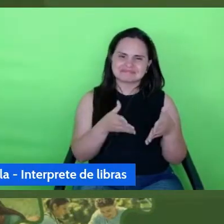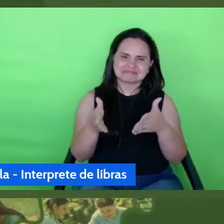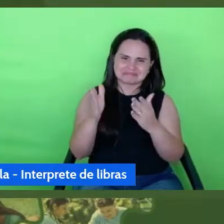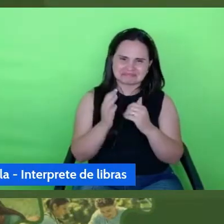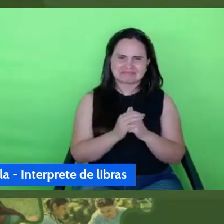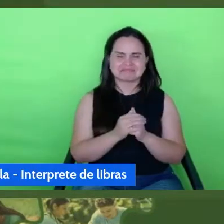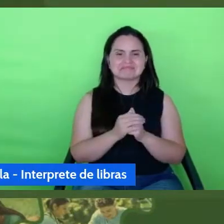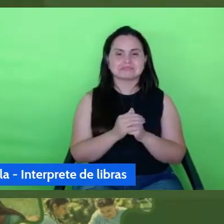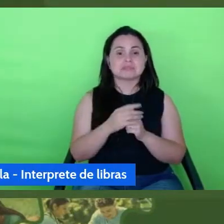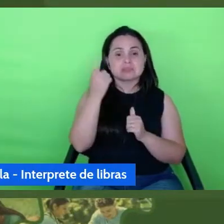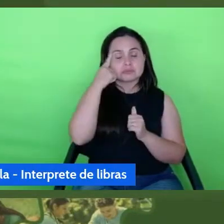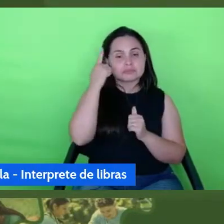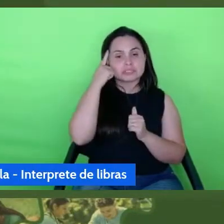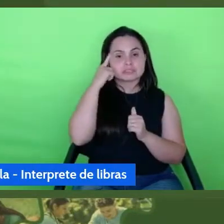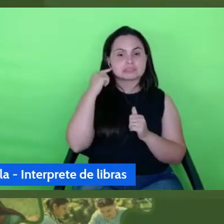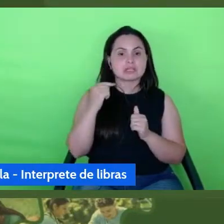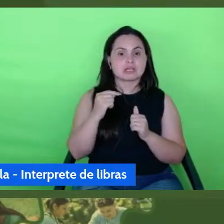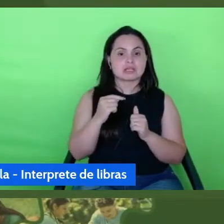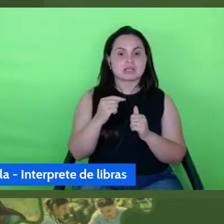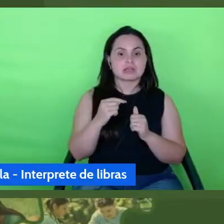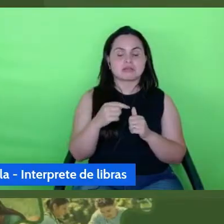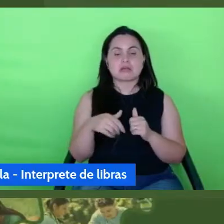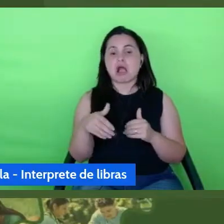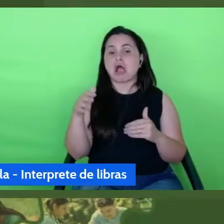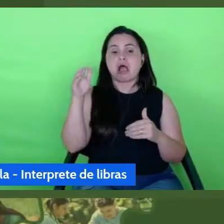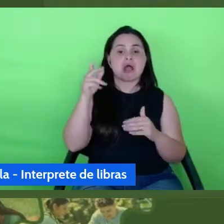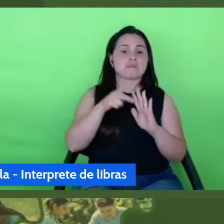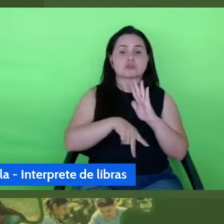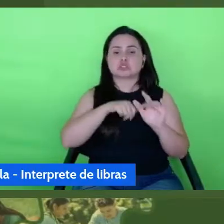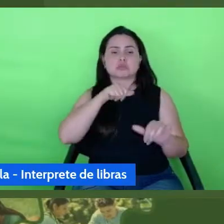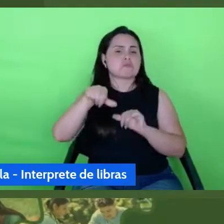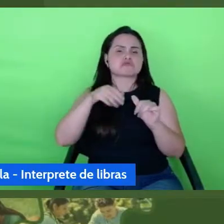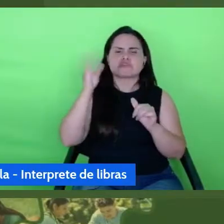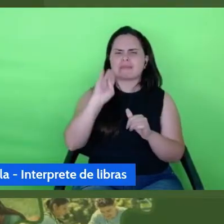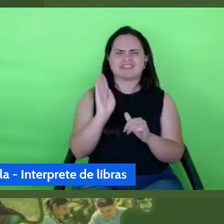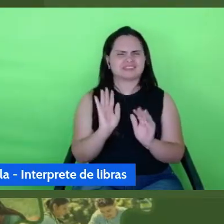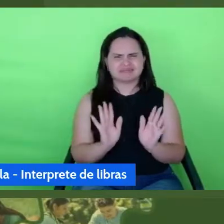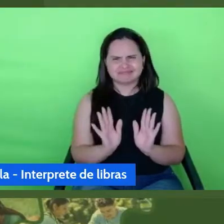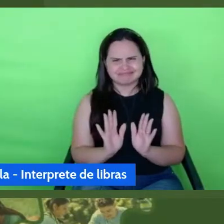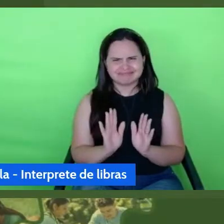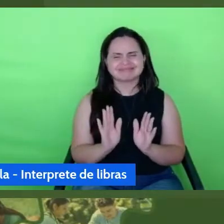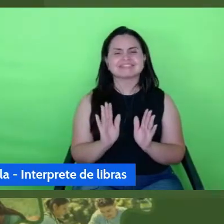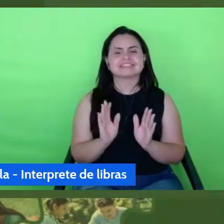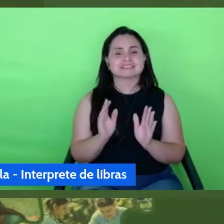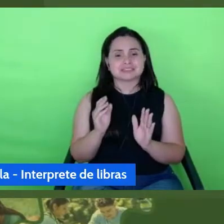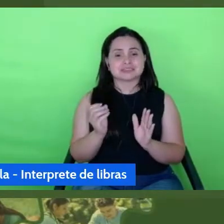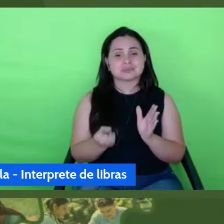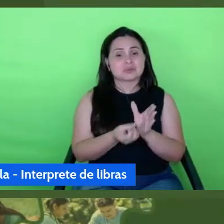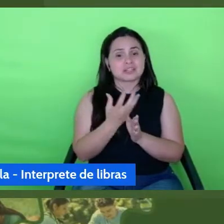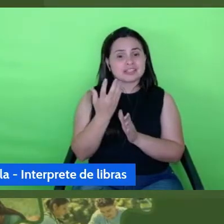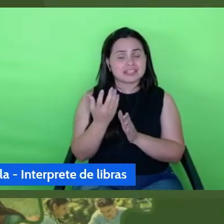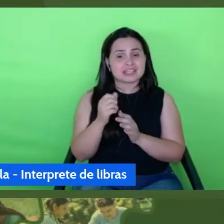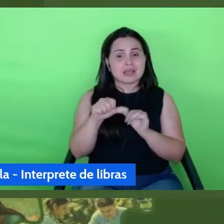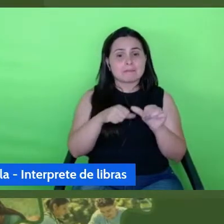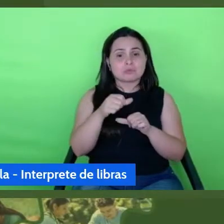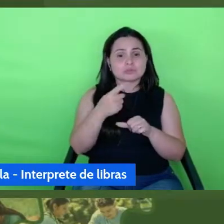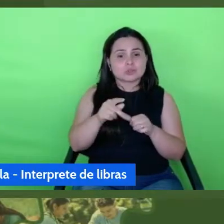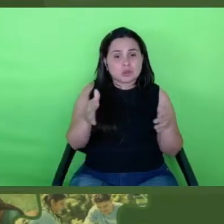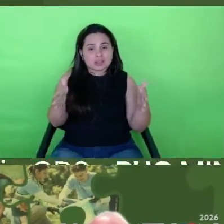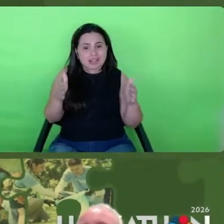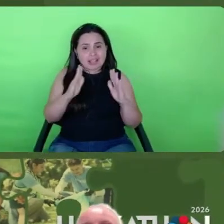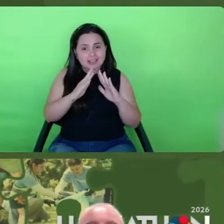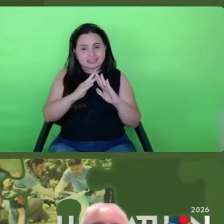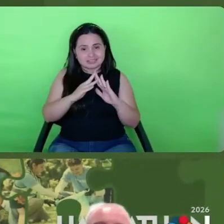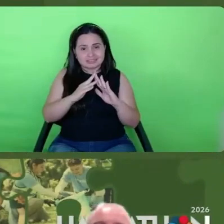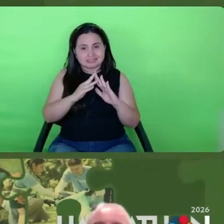Em vez de pensar também em coisas grandiloquentes, vou criar um projeto para mudar o Brasil. Não, começa criando um projeto que mude o seu bairro. Depois você pode